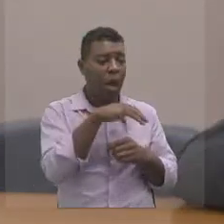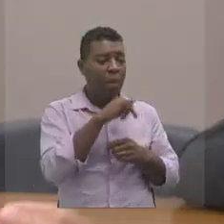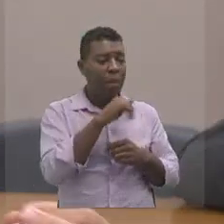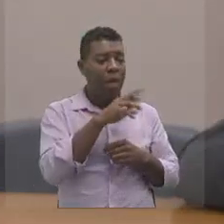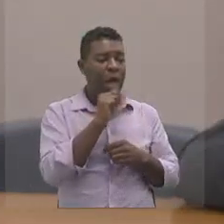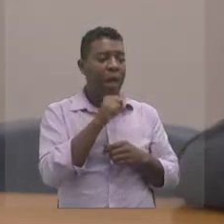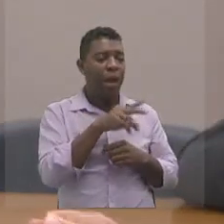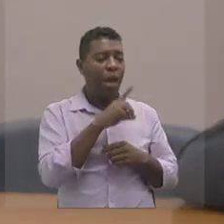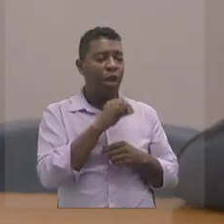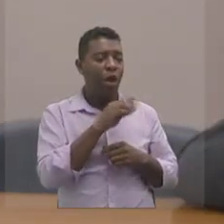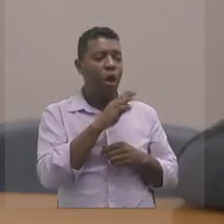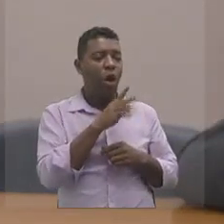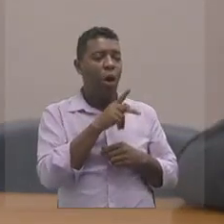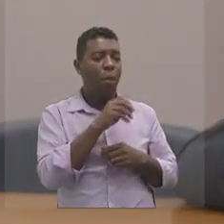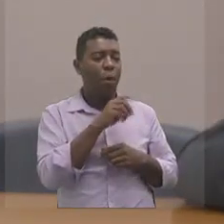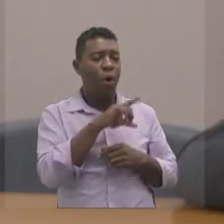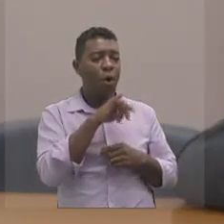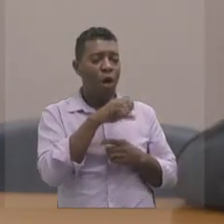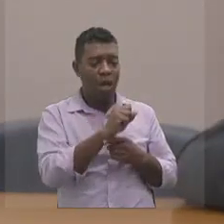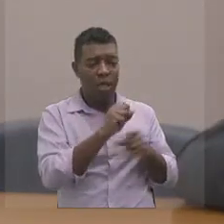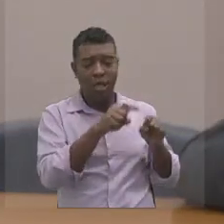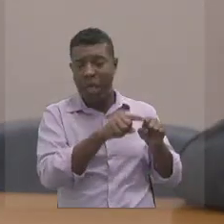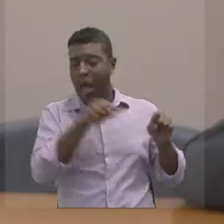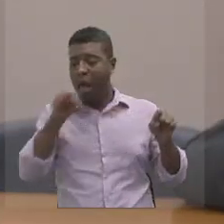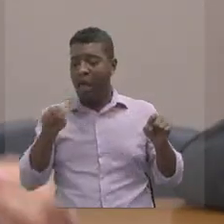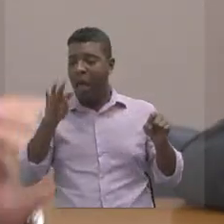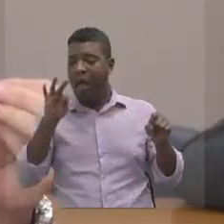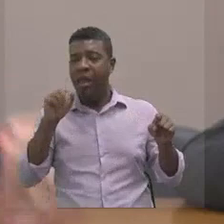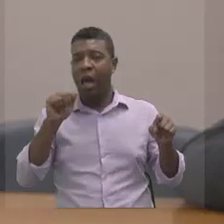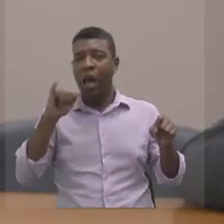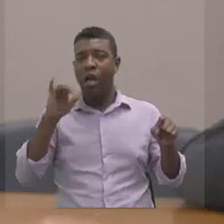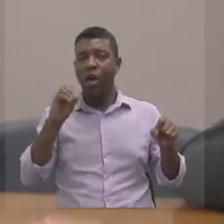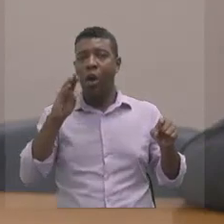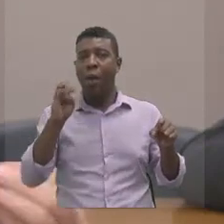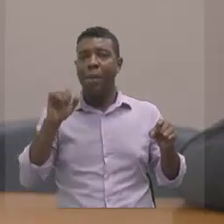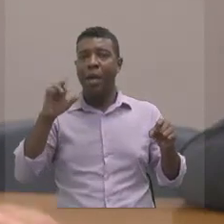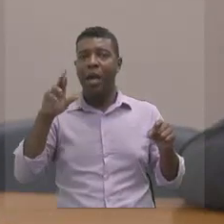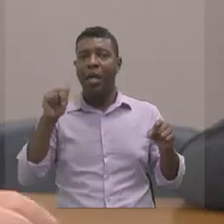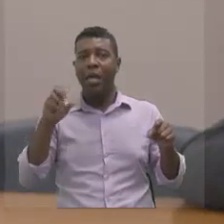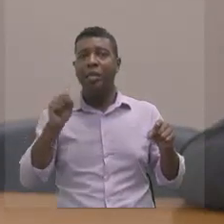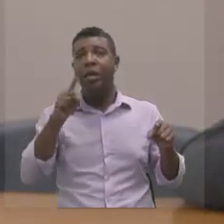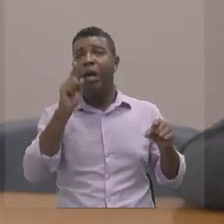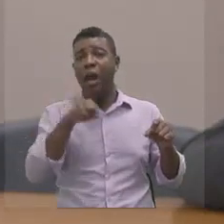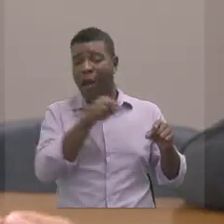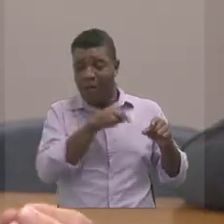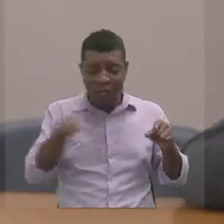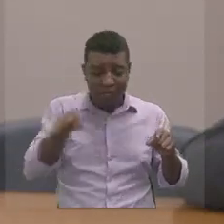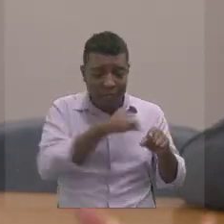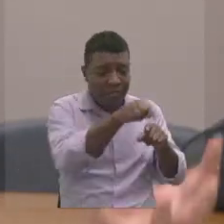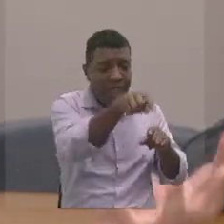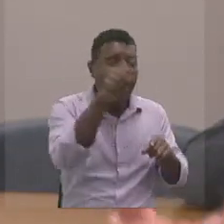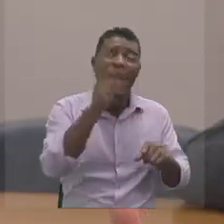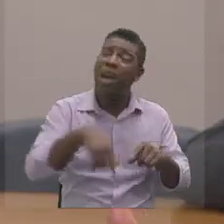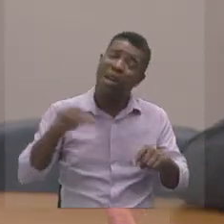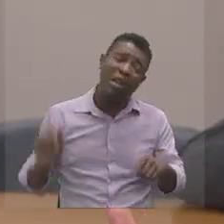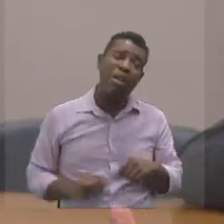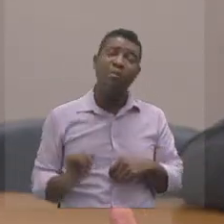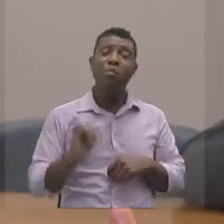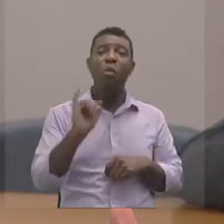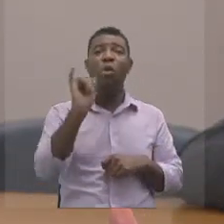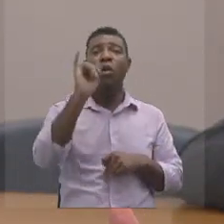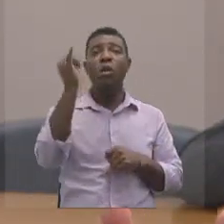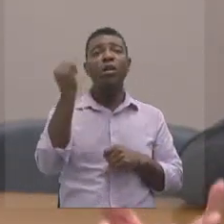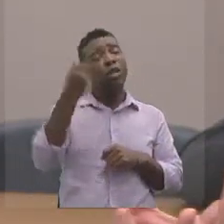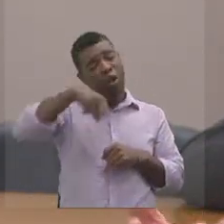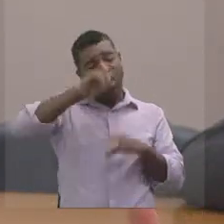até a cidade de Curral de Dentro são trechos importantíssimos aqui nós falamos de desenvolvimento